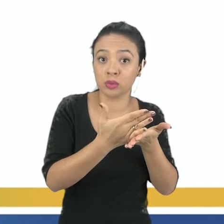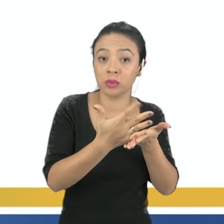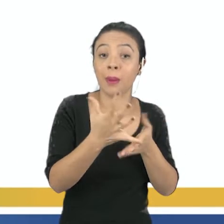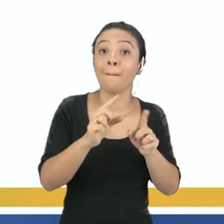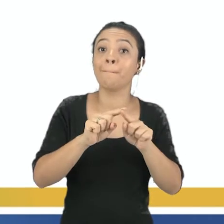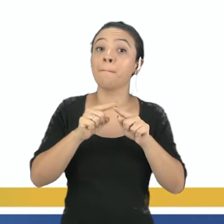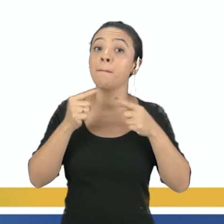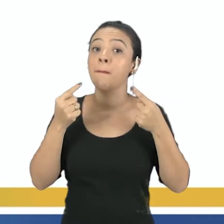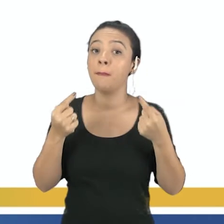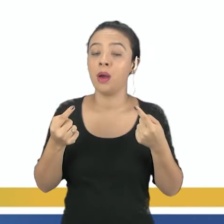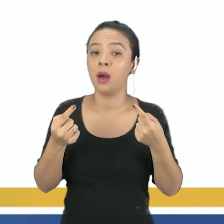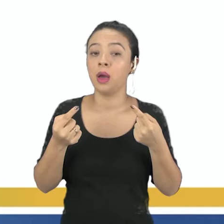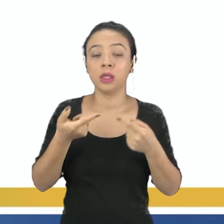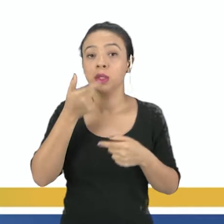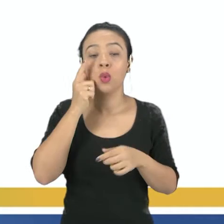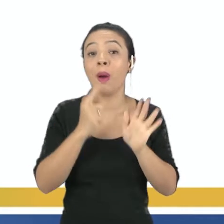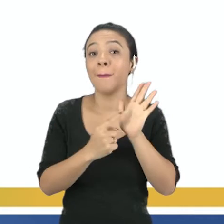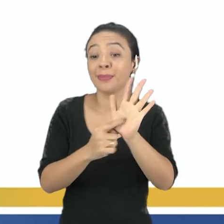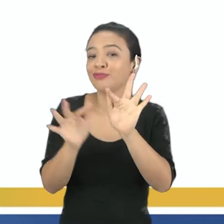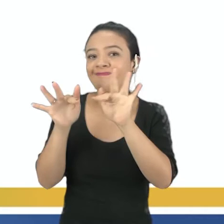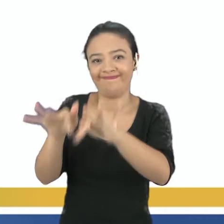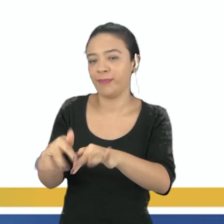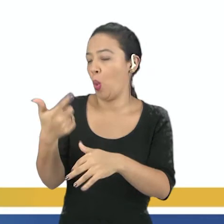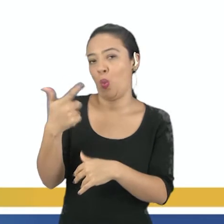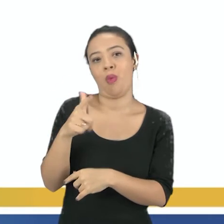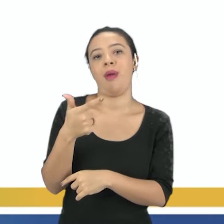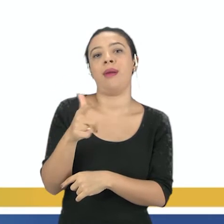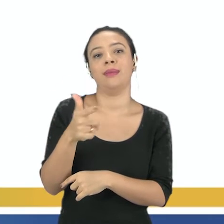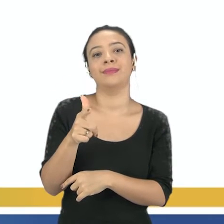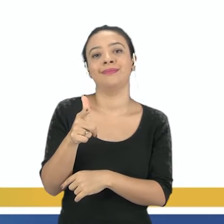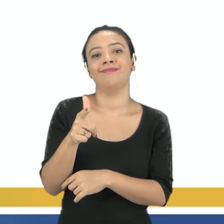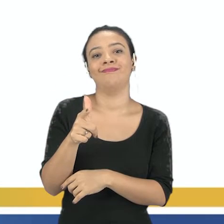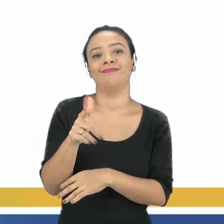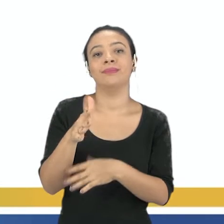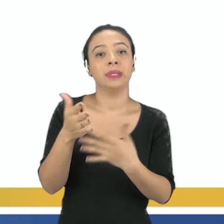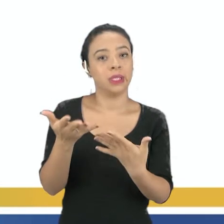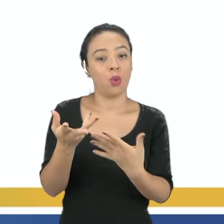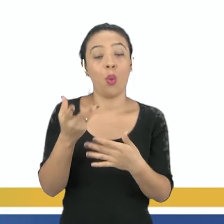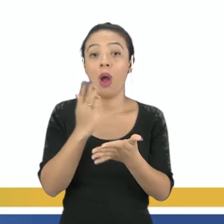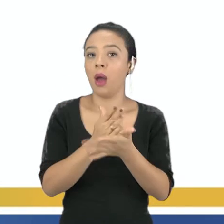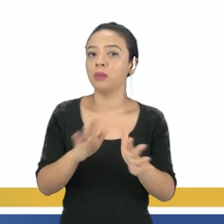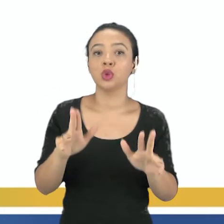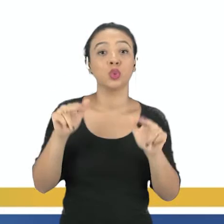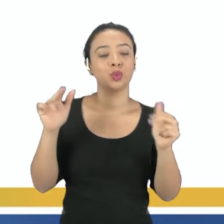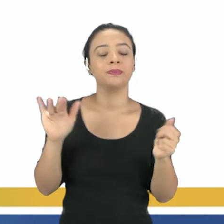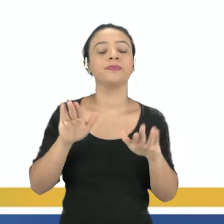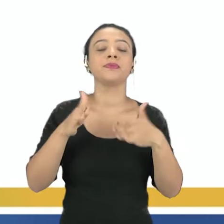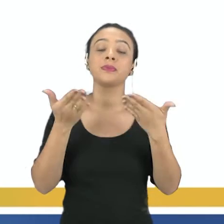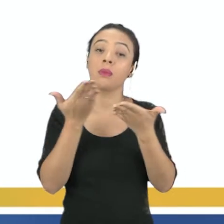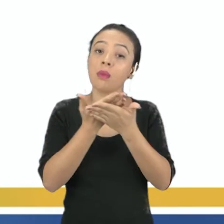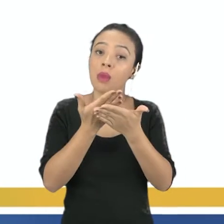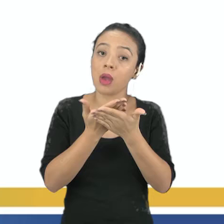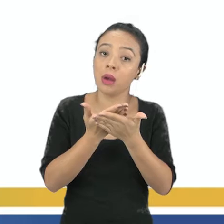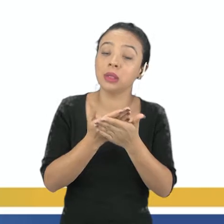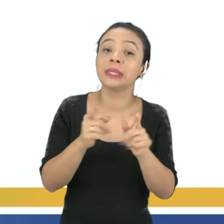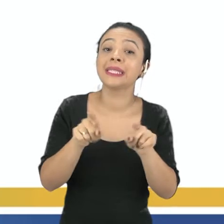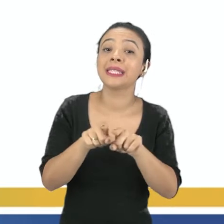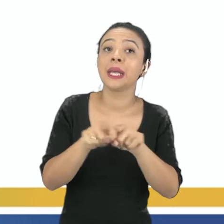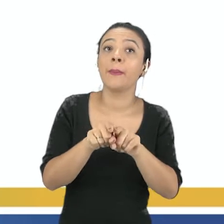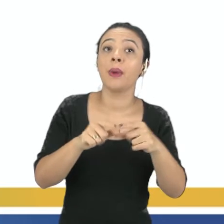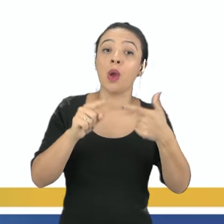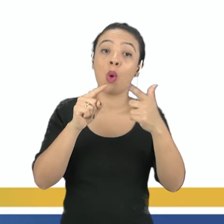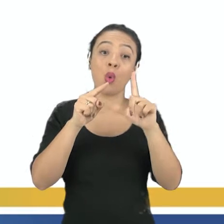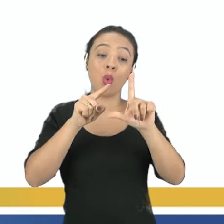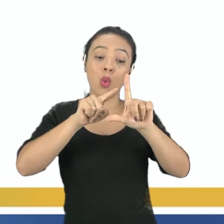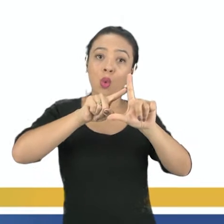No entanto elas não apresentam um Fi né Quer dizer então que elas são infinitas na aula de hoje a gente vai te dar um pouquinho sobre